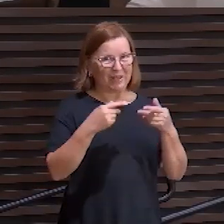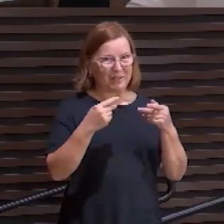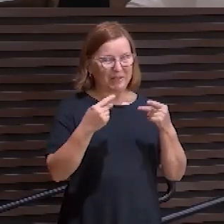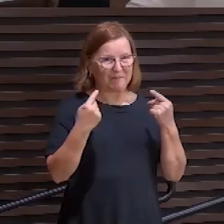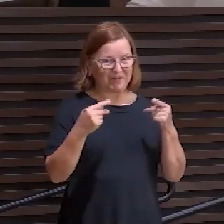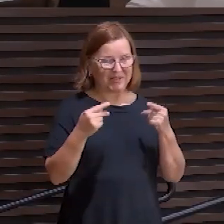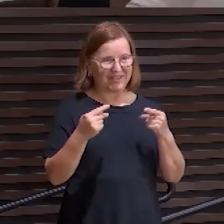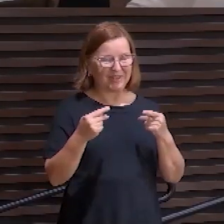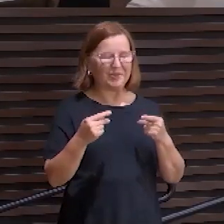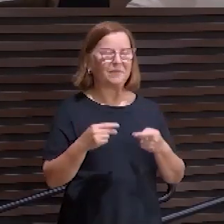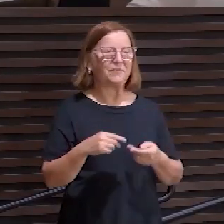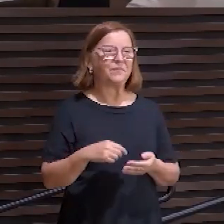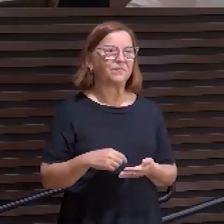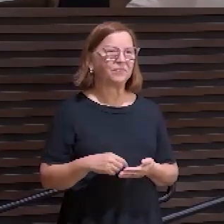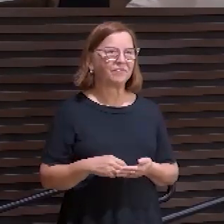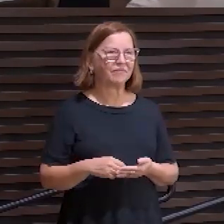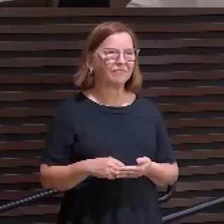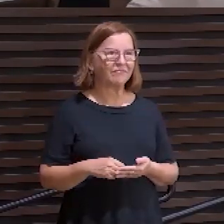Gênesis e Apocalipse.